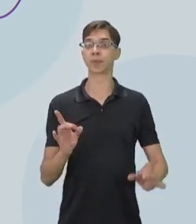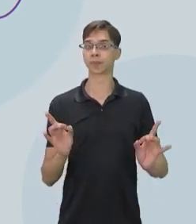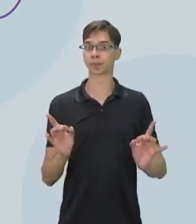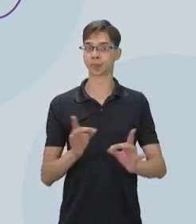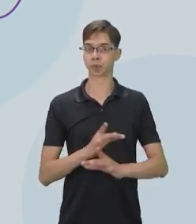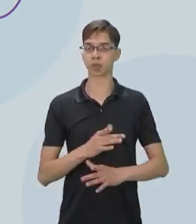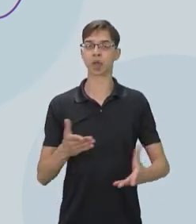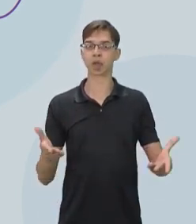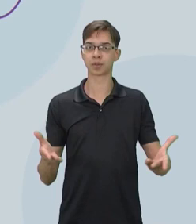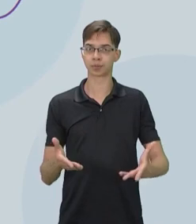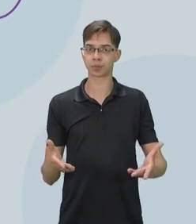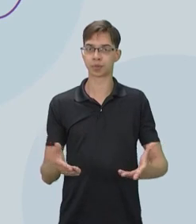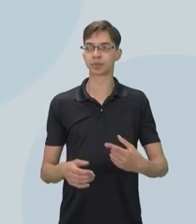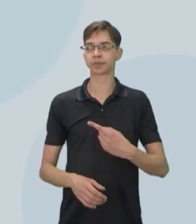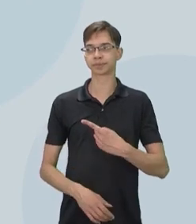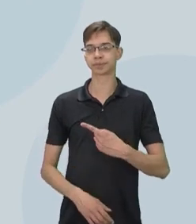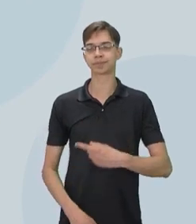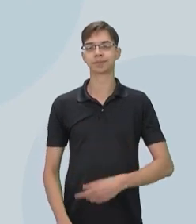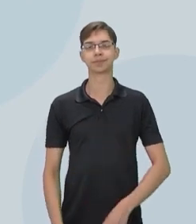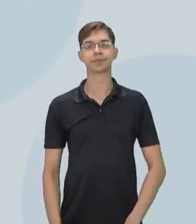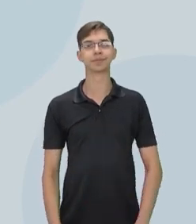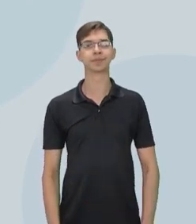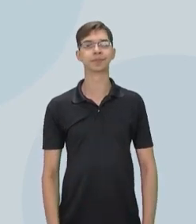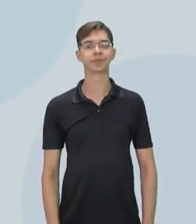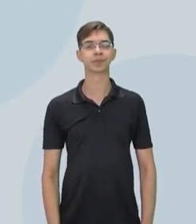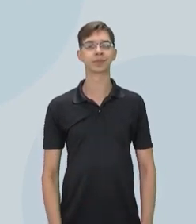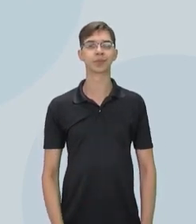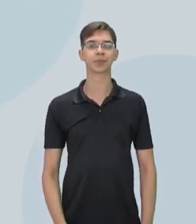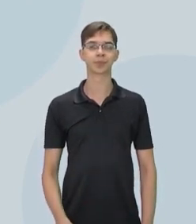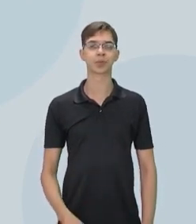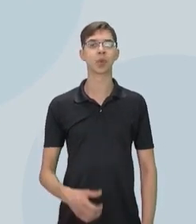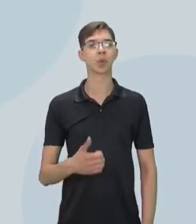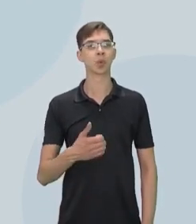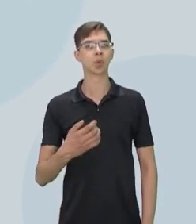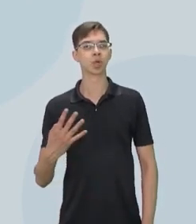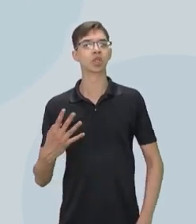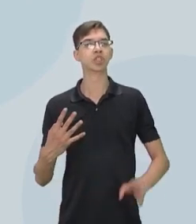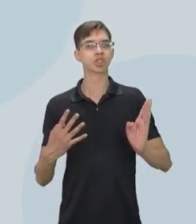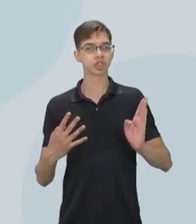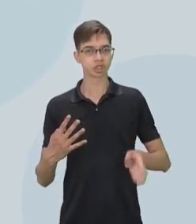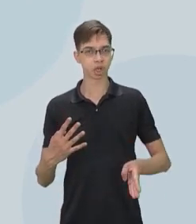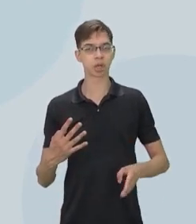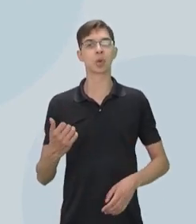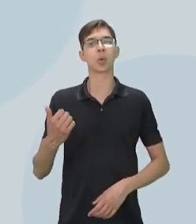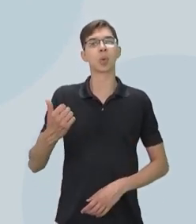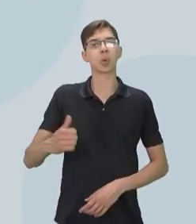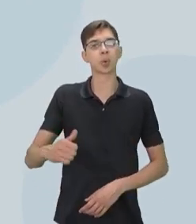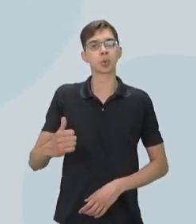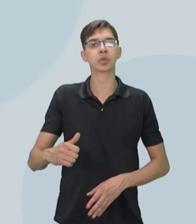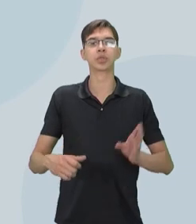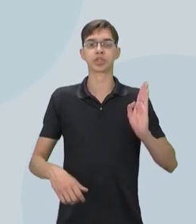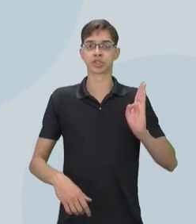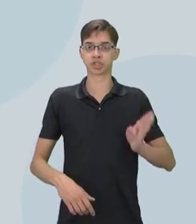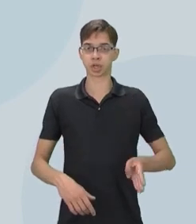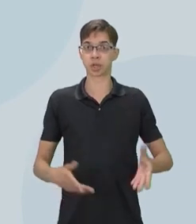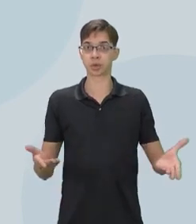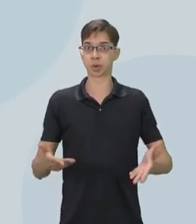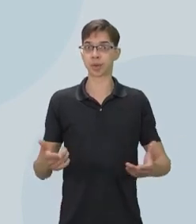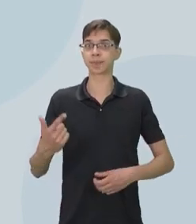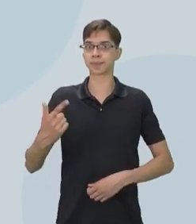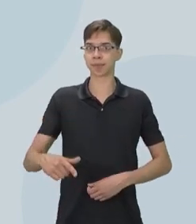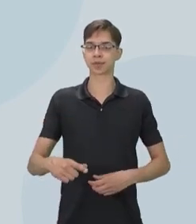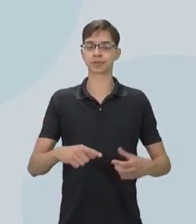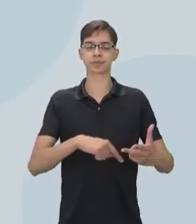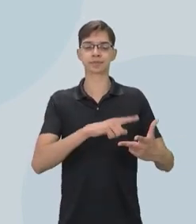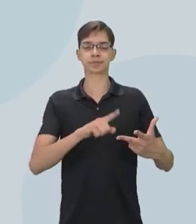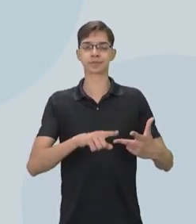que é a alternativa A. Tem mais uma aí selecionada para vocês, para correção, a questão